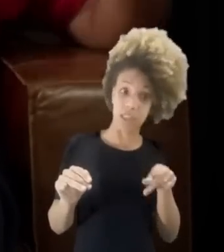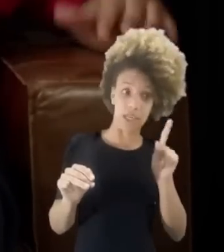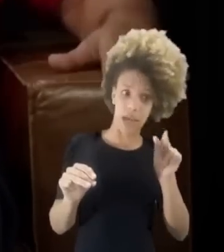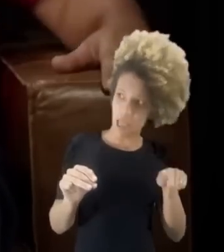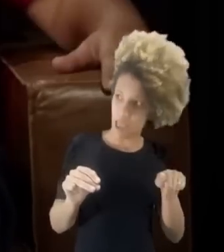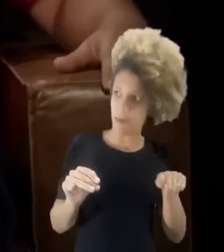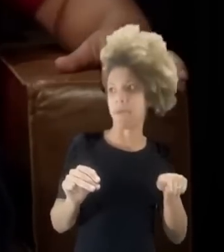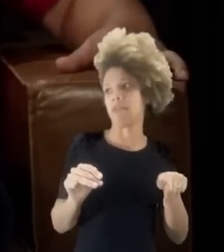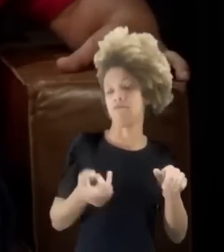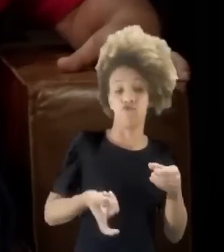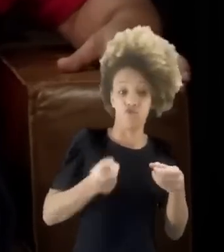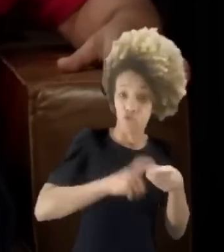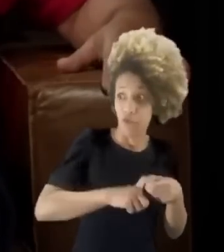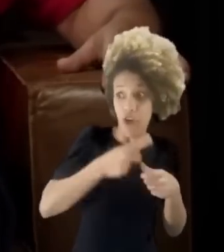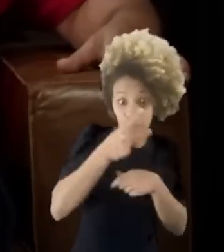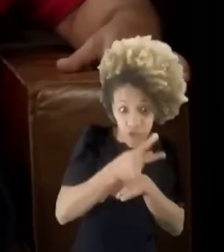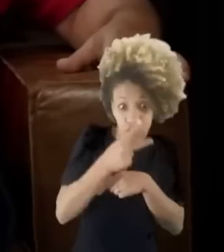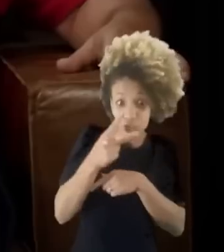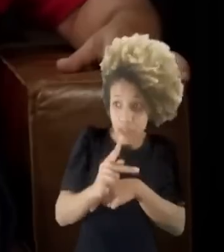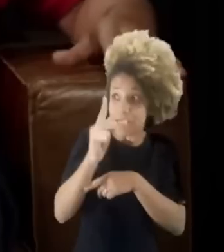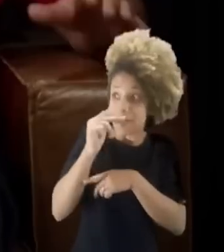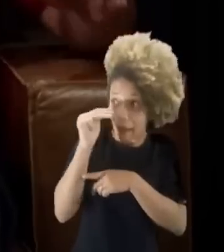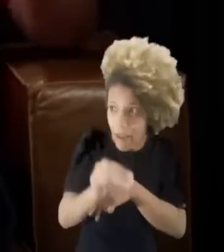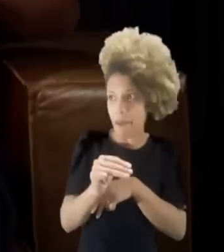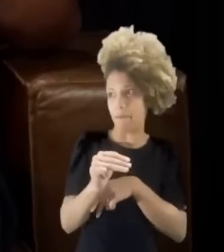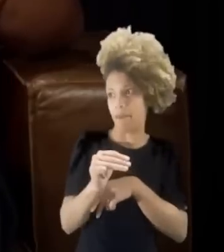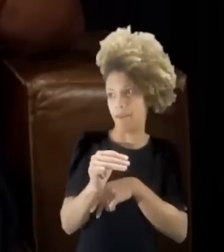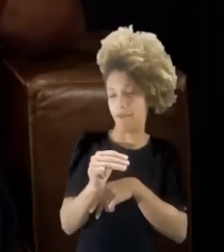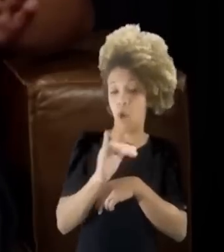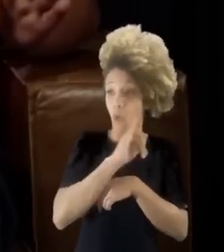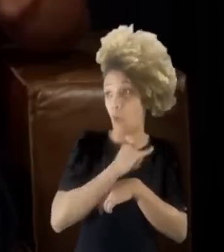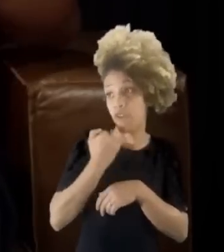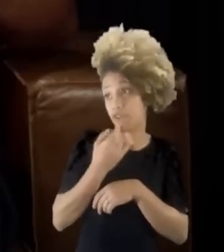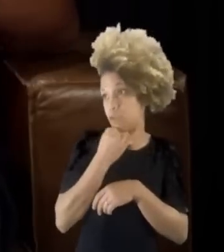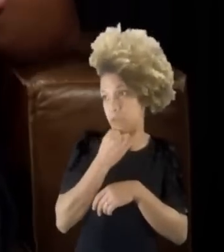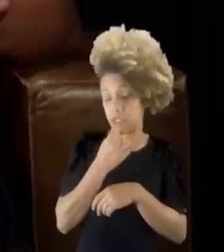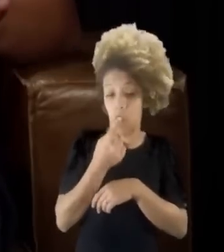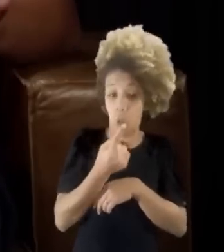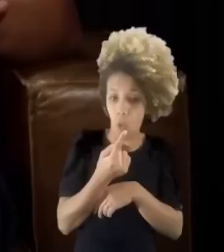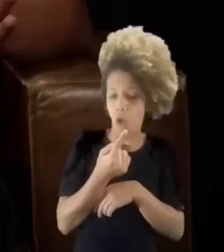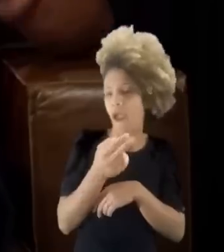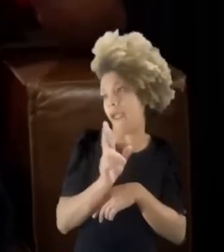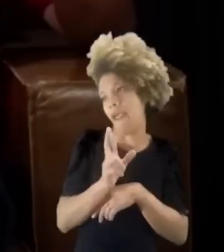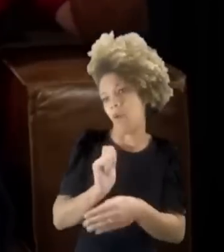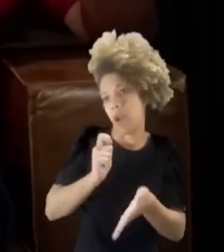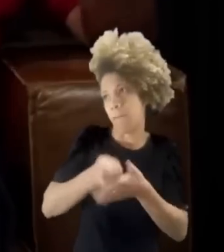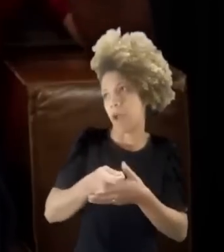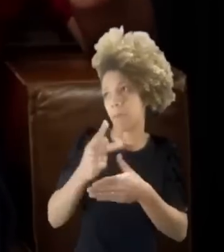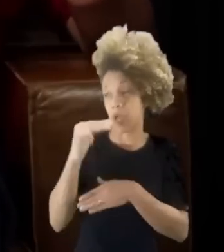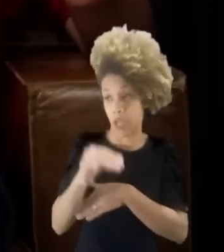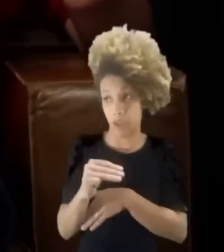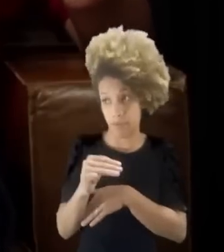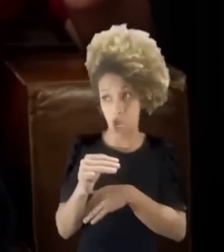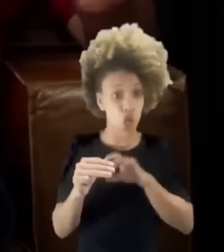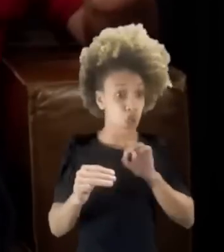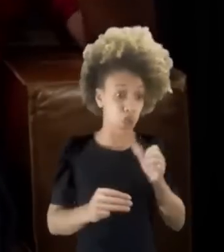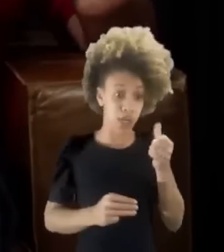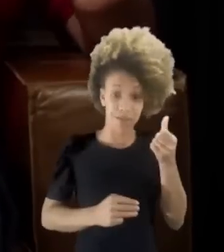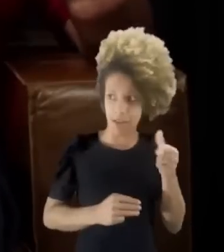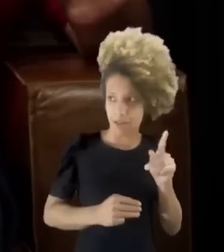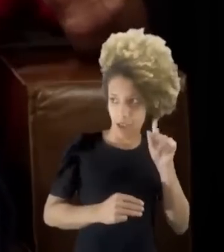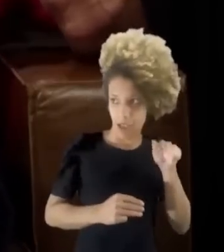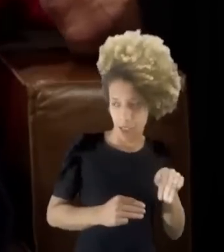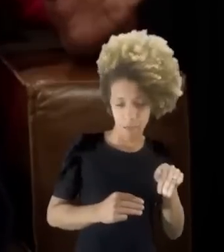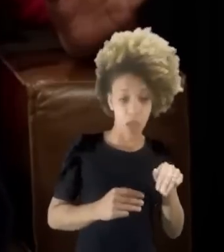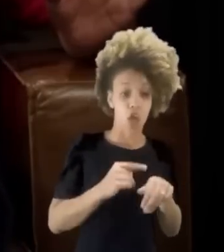o pedido de novo ele percorreu 22 km o iFood por exemplo ele paga r$ 1 por quilômetro então ele só vai pagar 6 km do